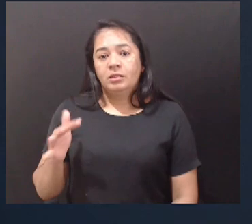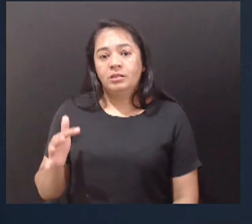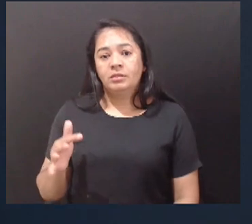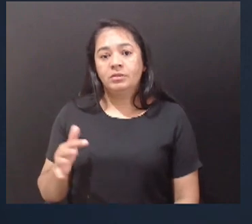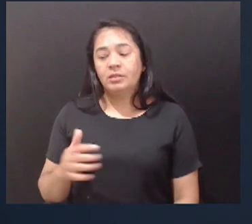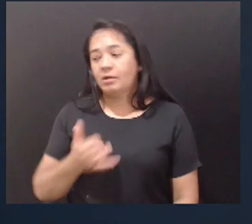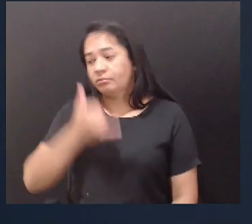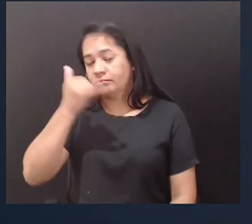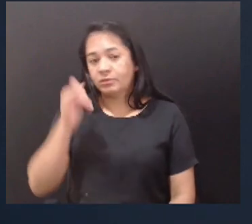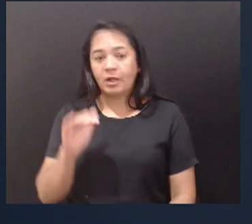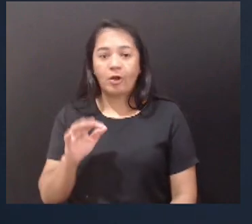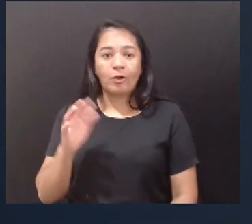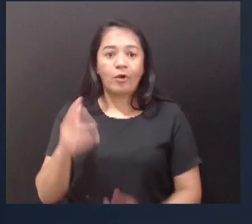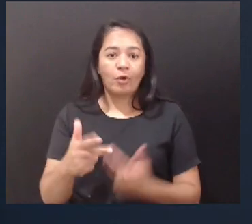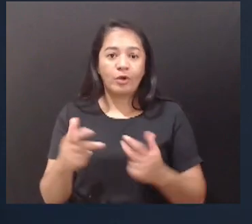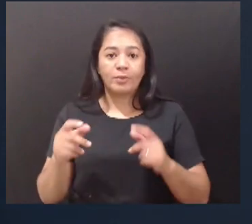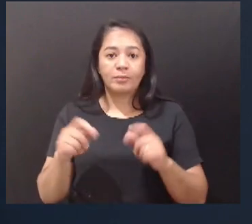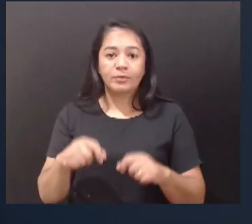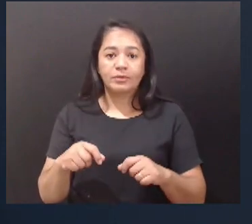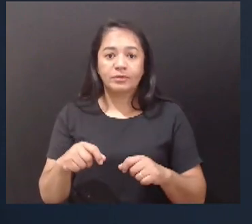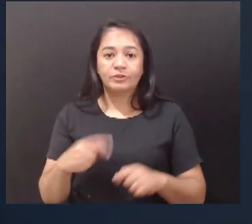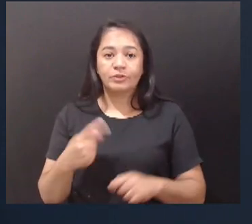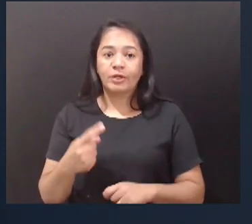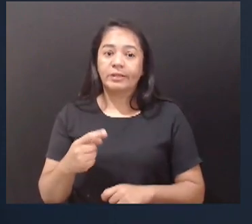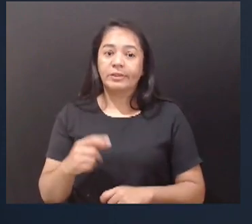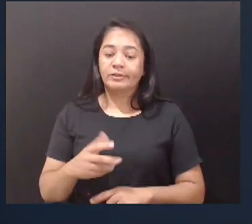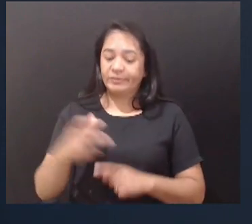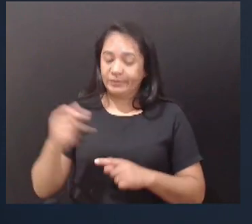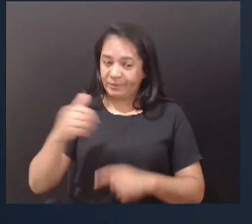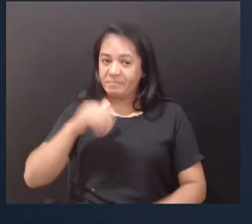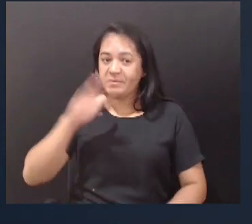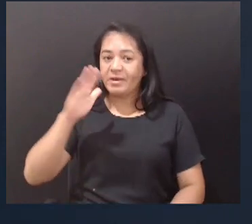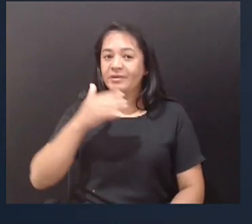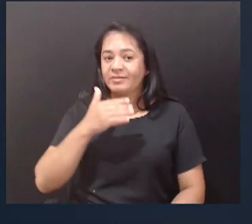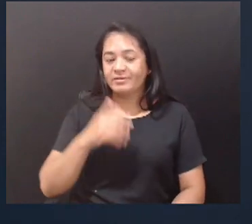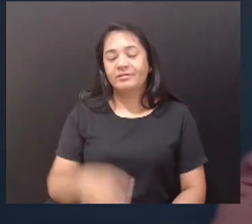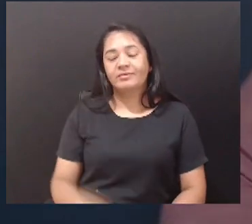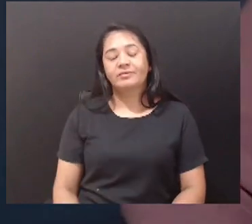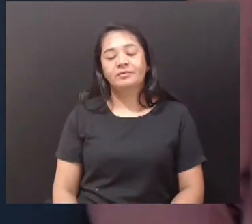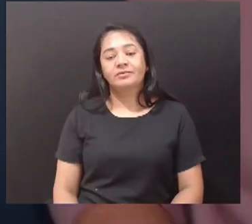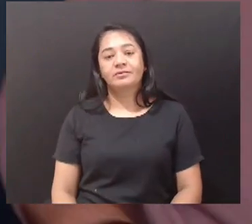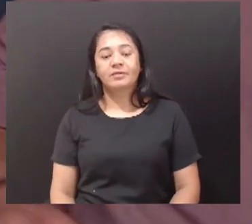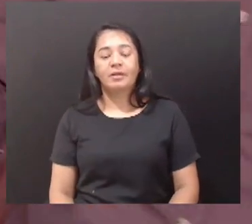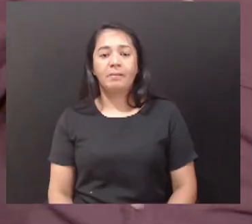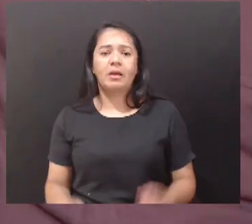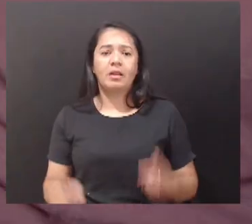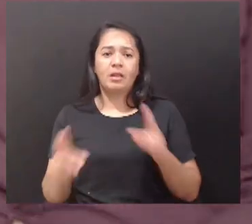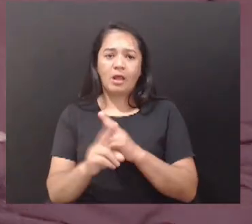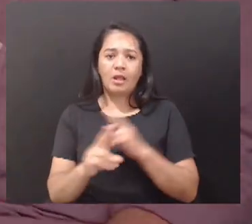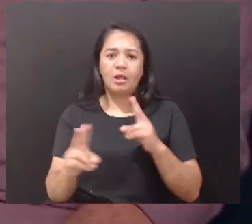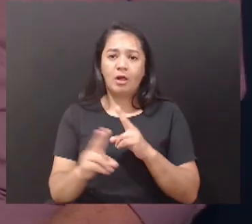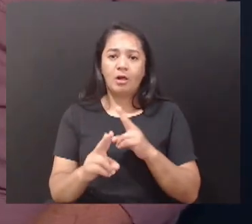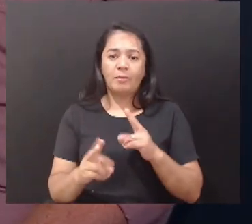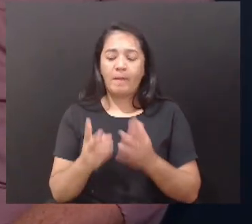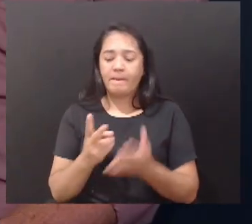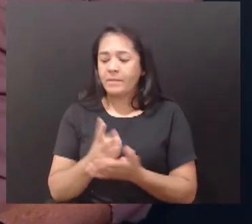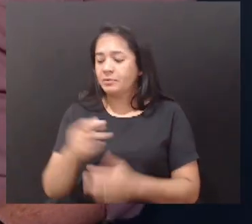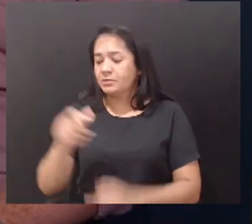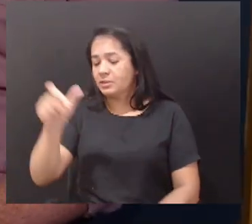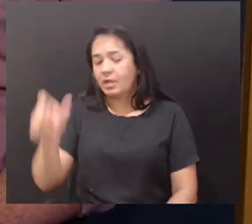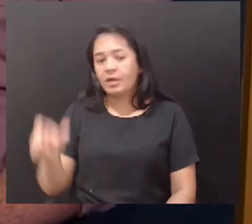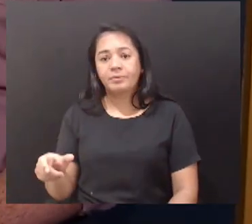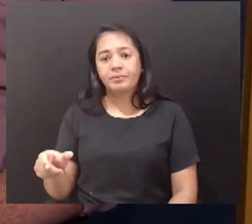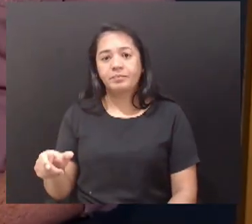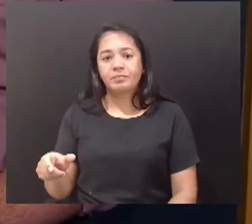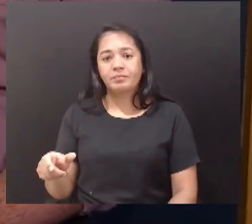são coisas que podem fazer a gente ganhar mais. E nessa questão da reserva de emergência, né, mesmo que a pessoa consiga guardar por mês